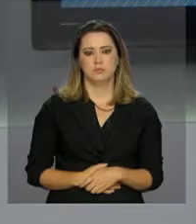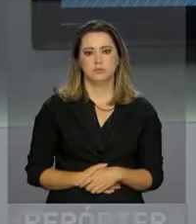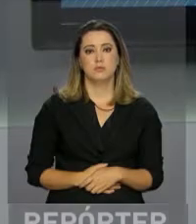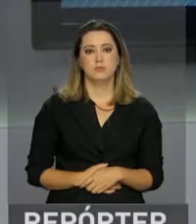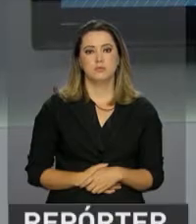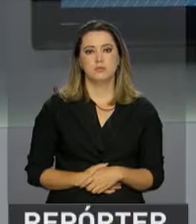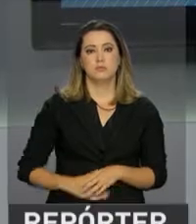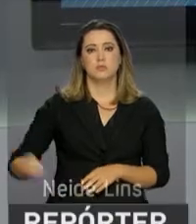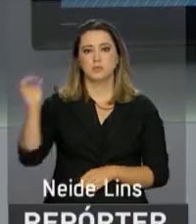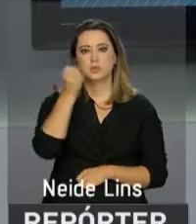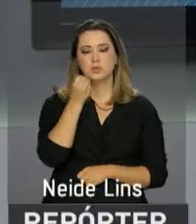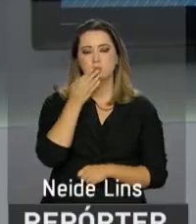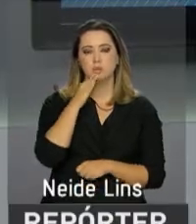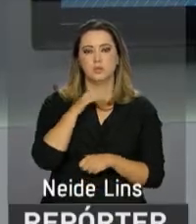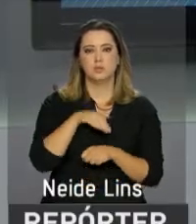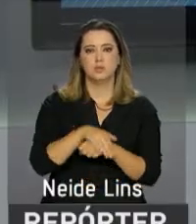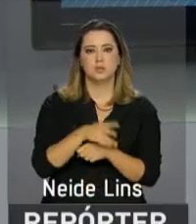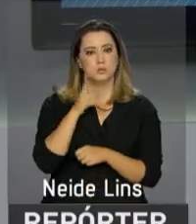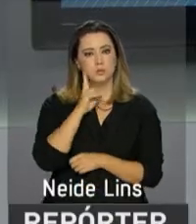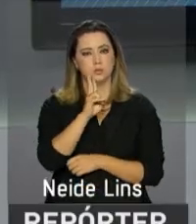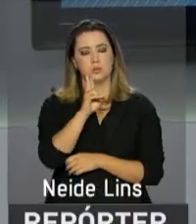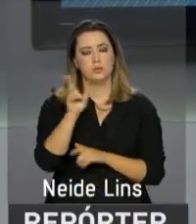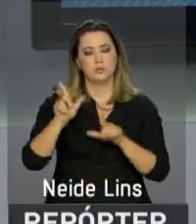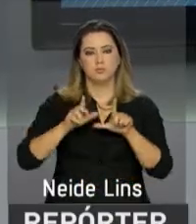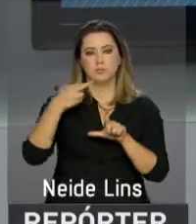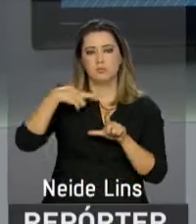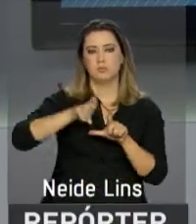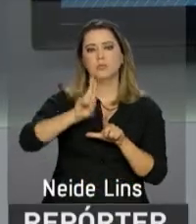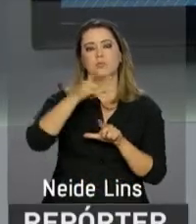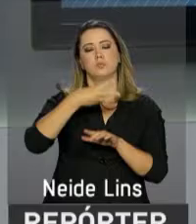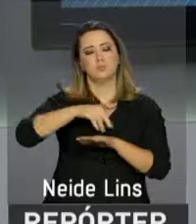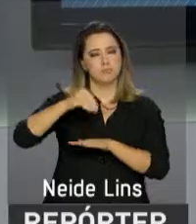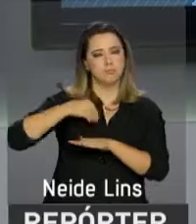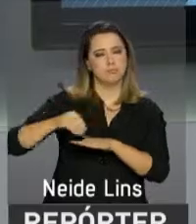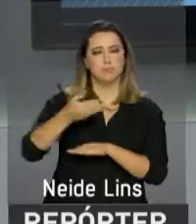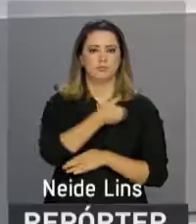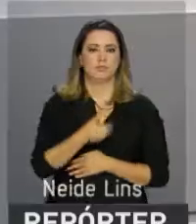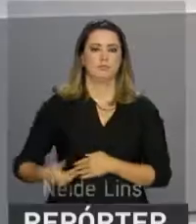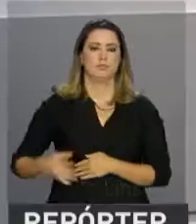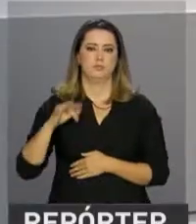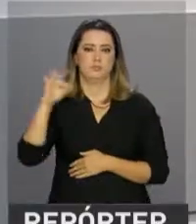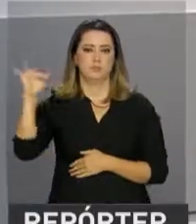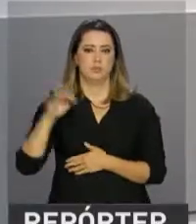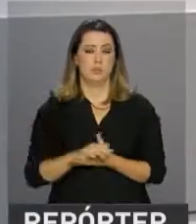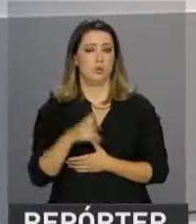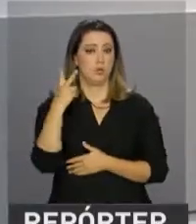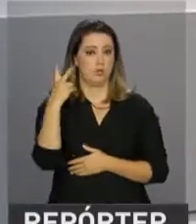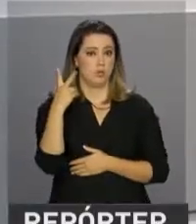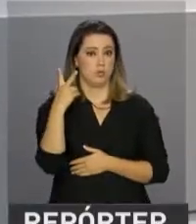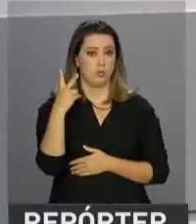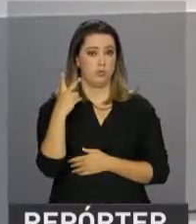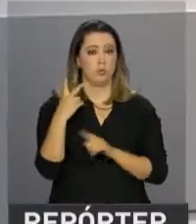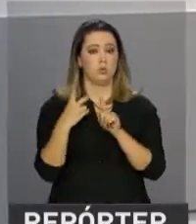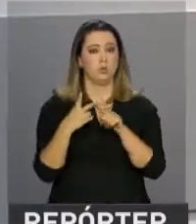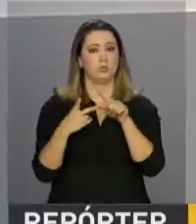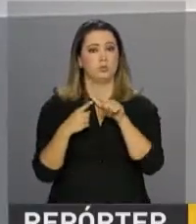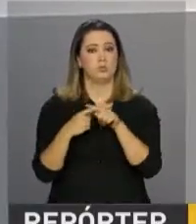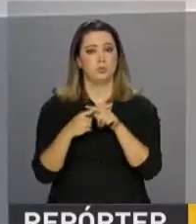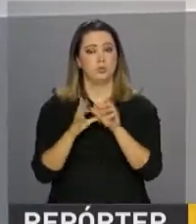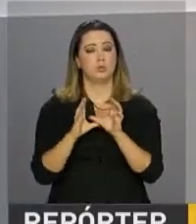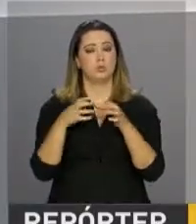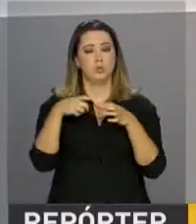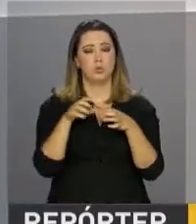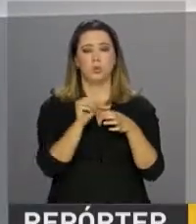olá boa noite no ar o repórter nbr com as notícias do governo federal duas iniciativas brasileiras foram